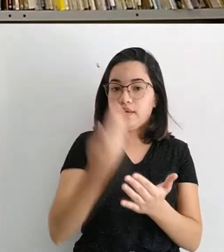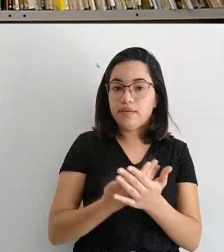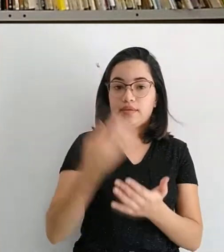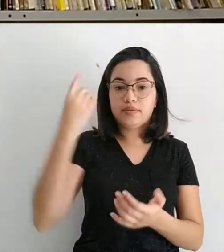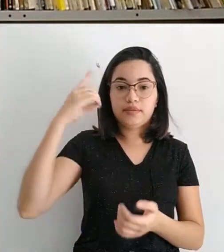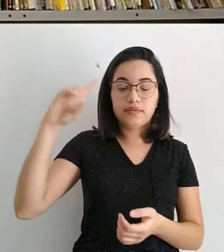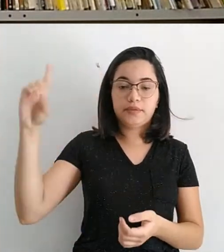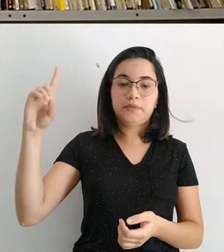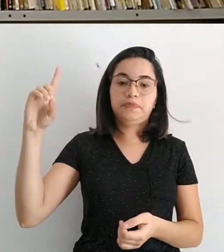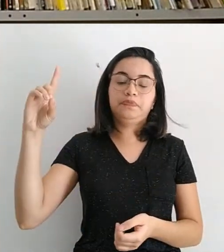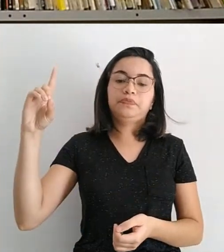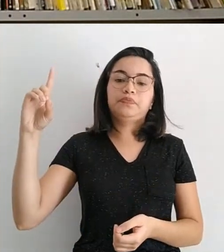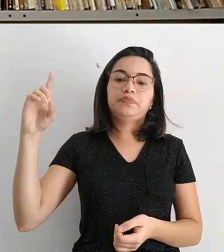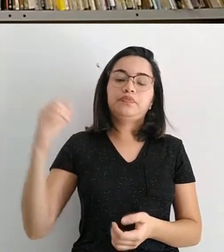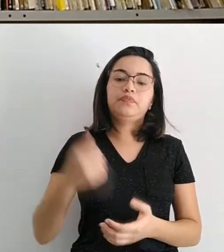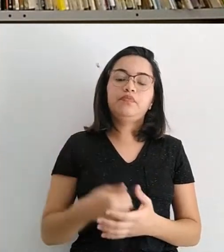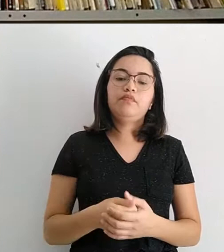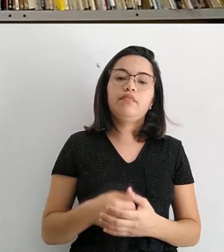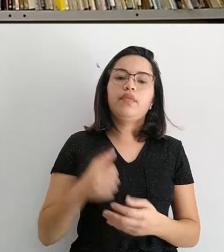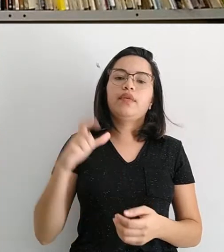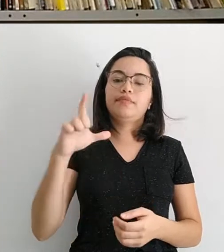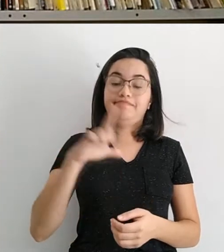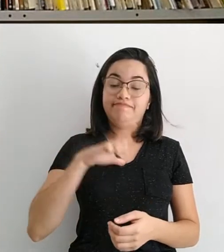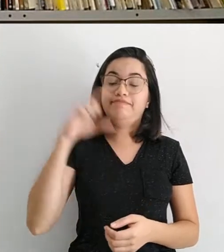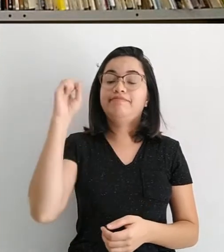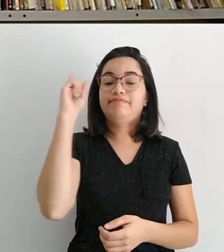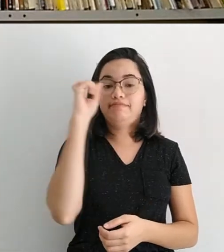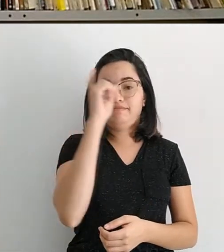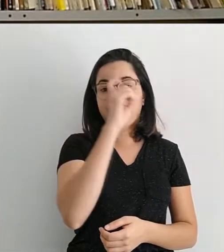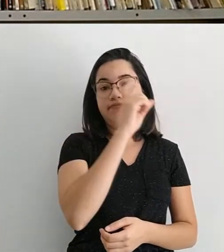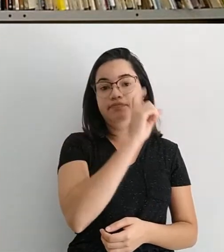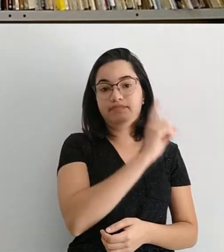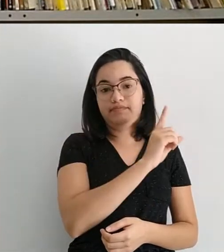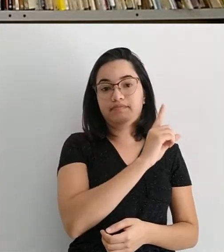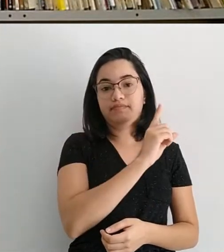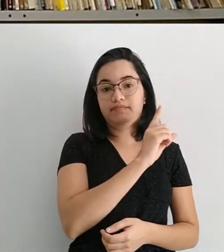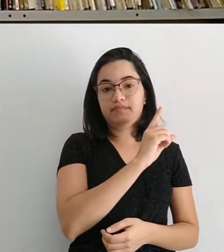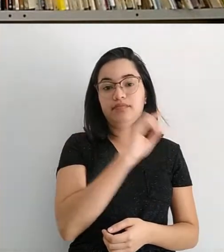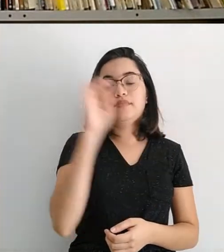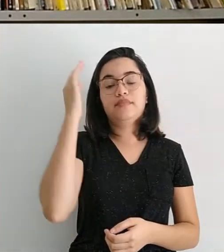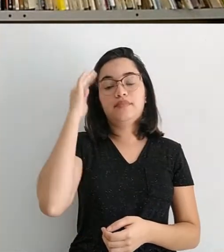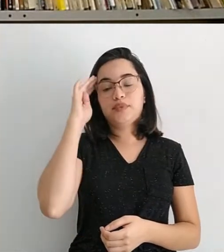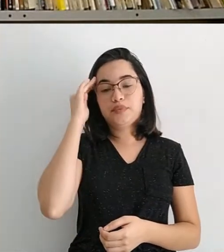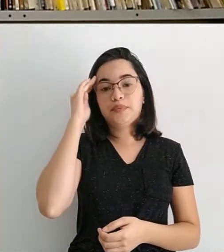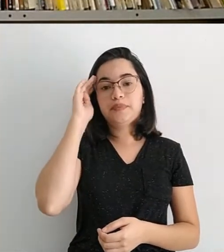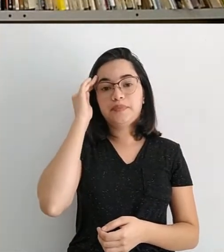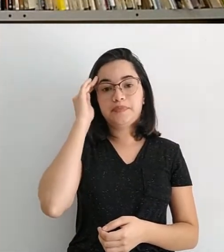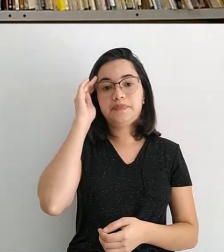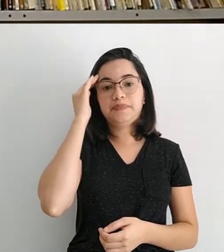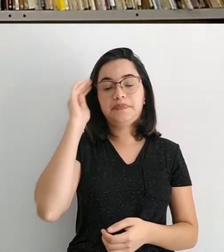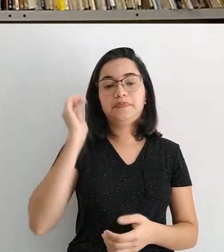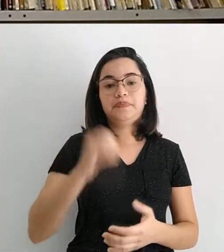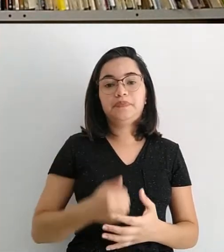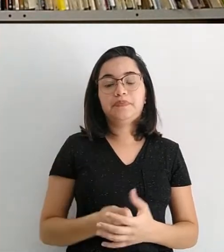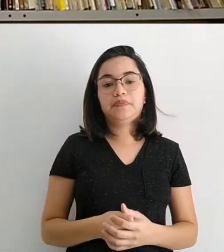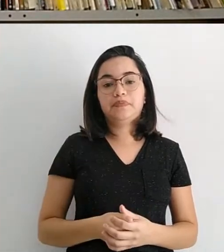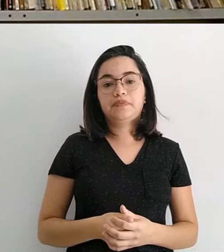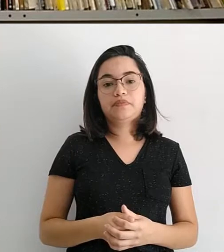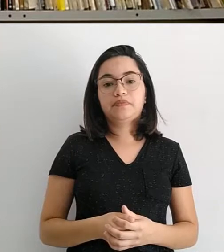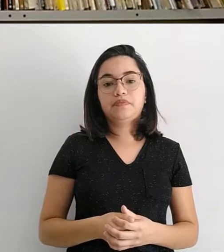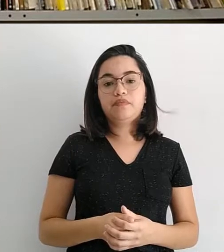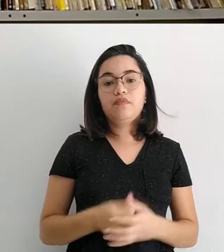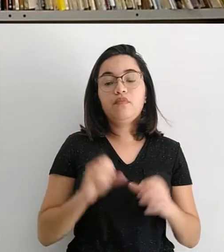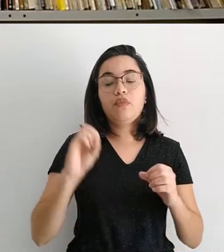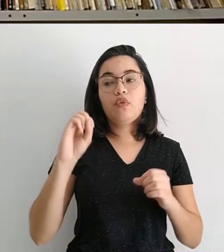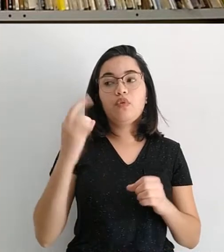Deus, eles têm dificuldade de compreender, de entender